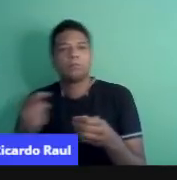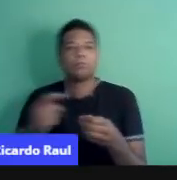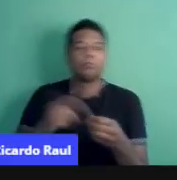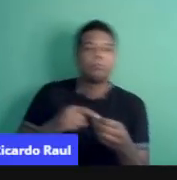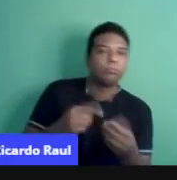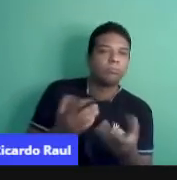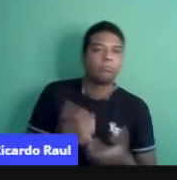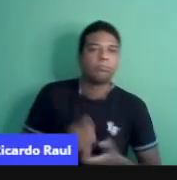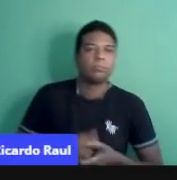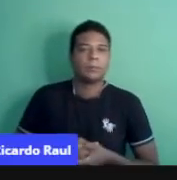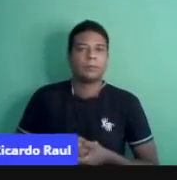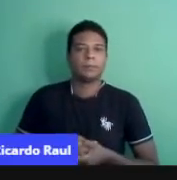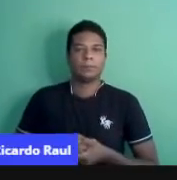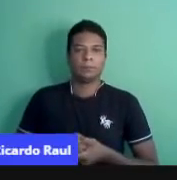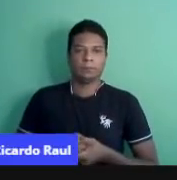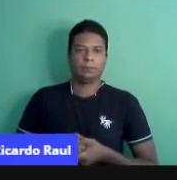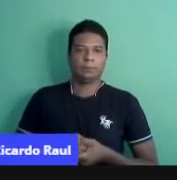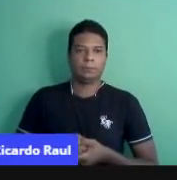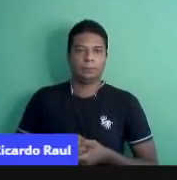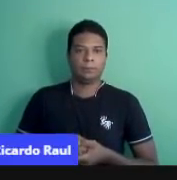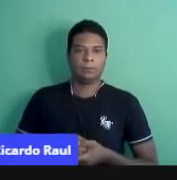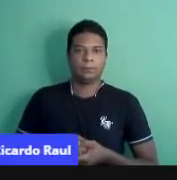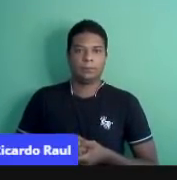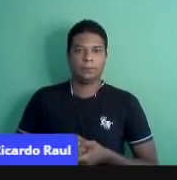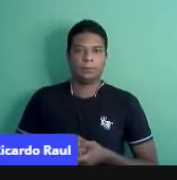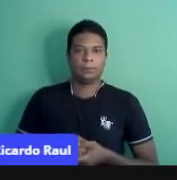Próximo, por favor.